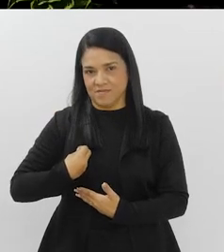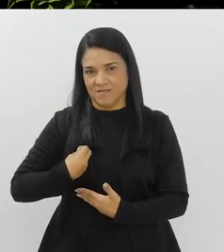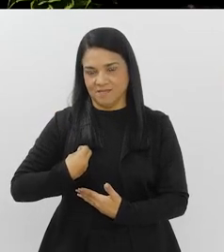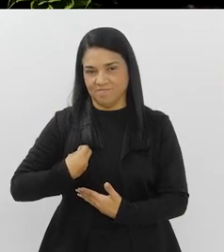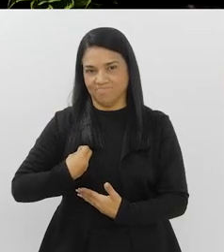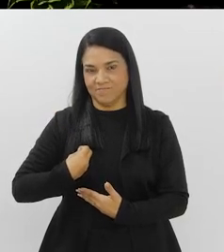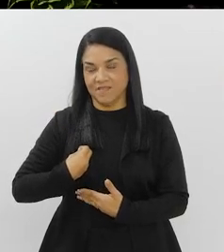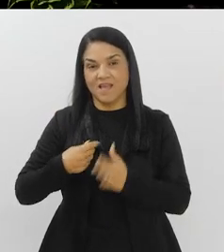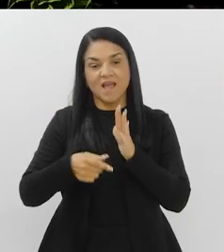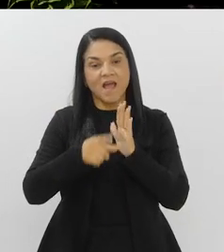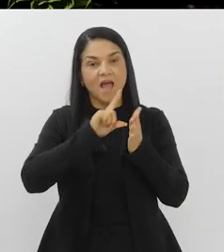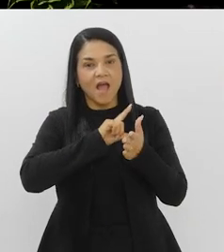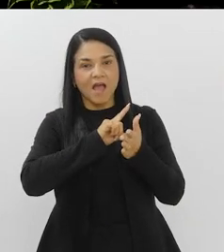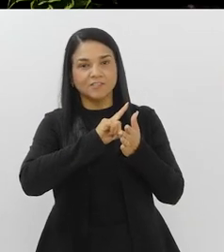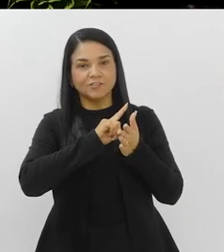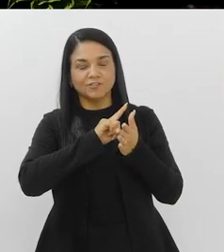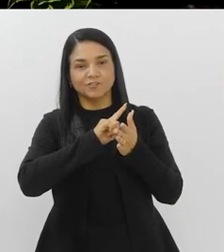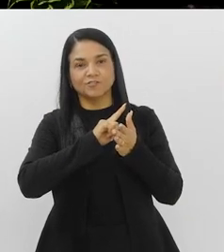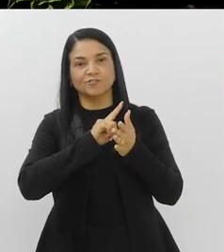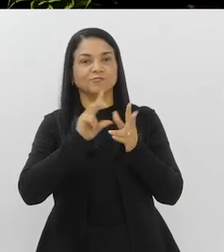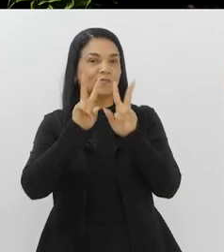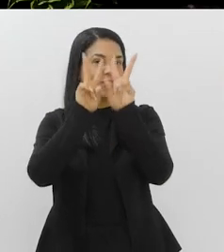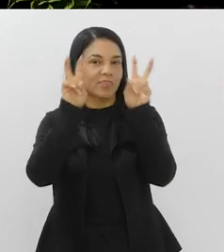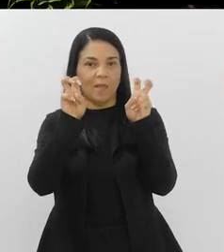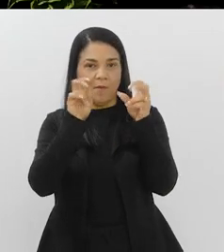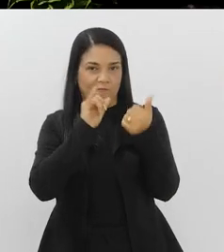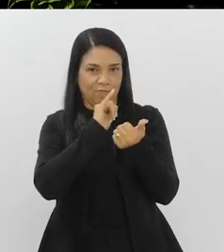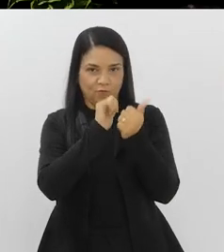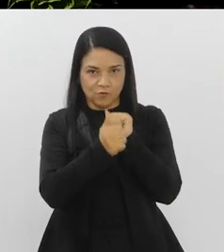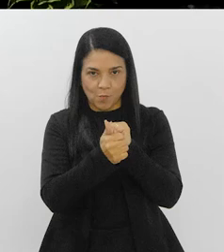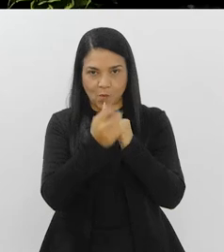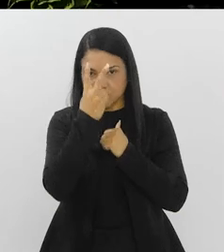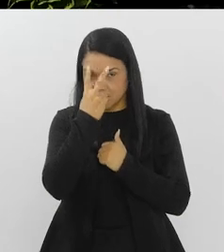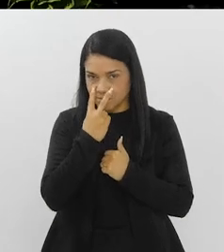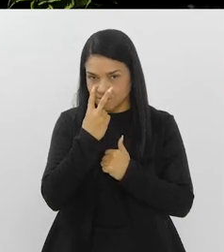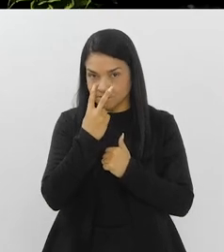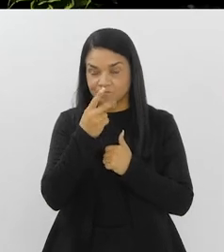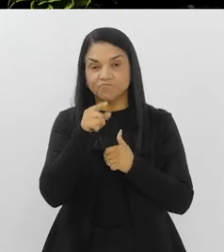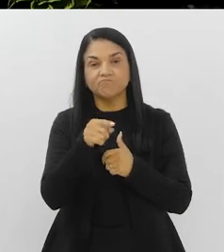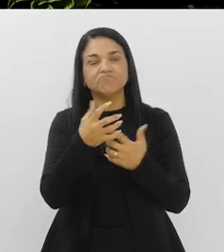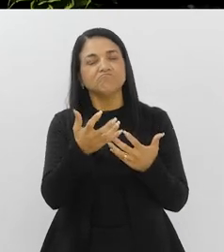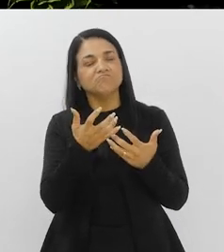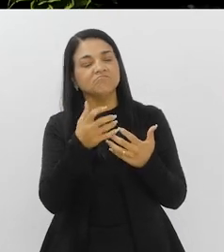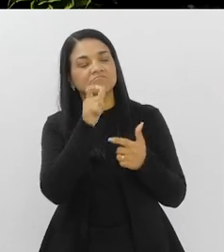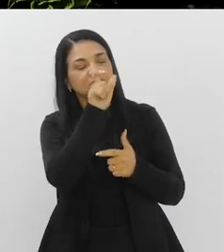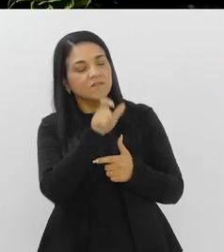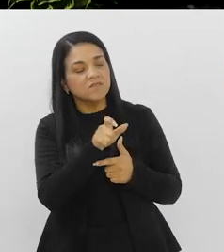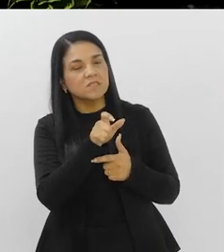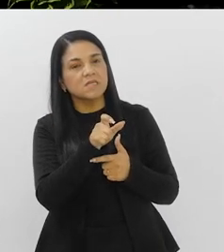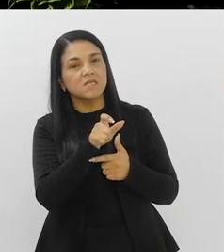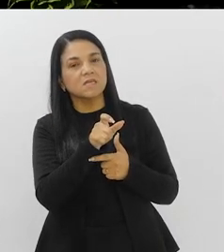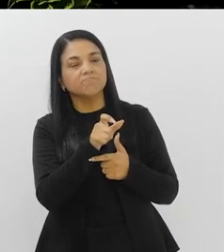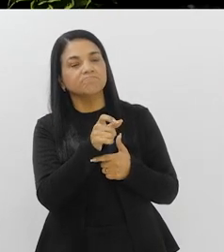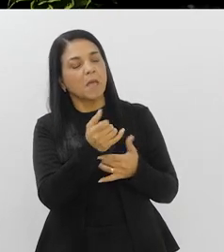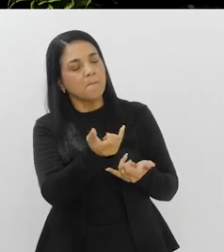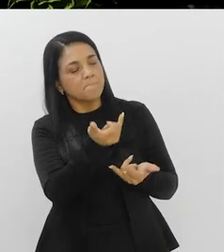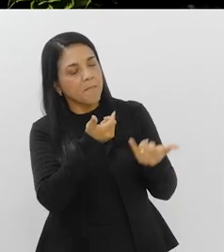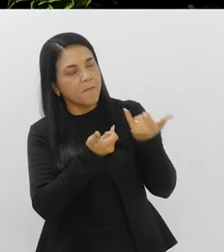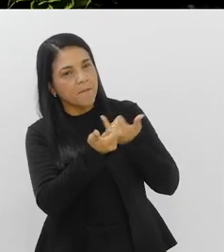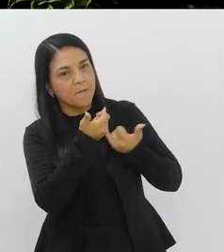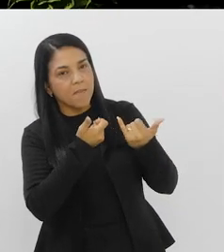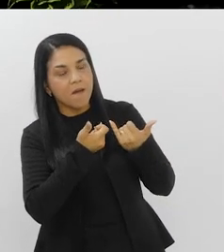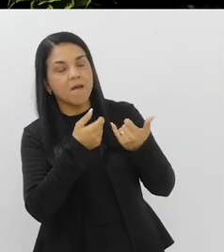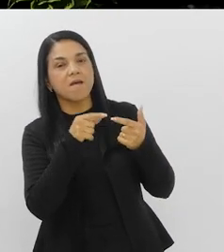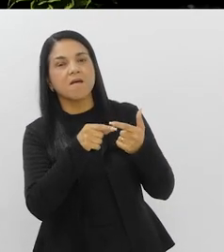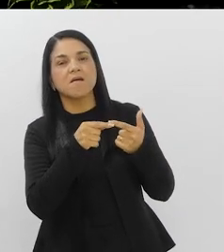antes da gente falar especificamente sobre a questão do futebol para cegos E aí eu queria que você eh me